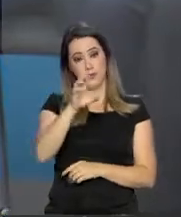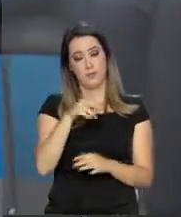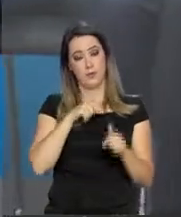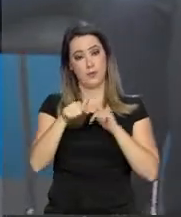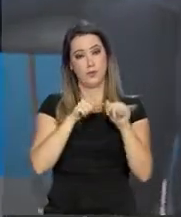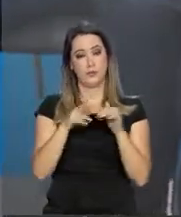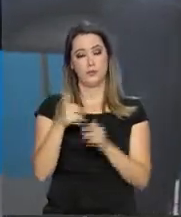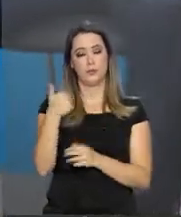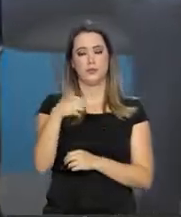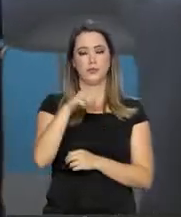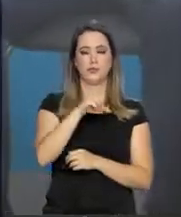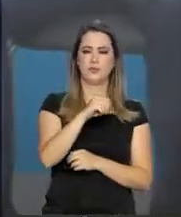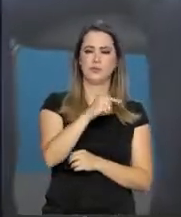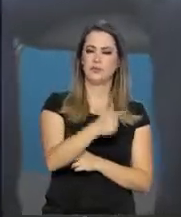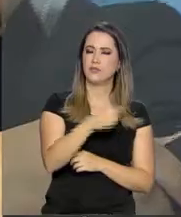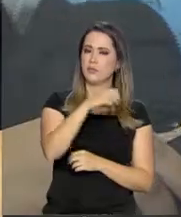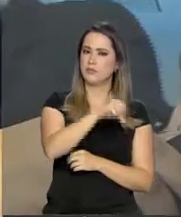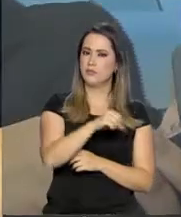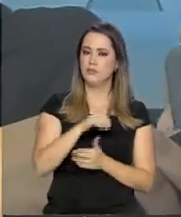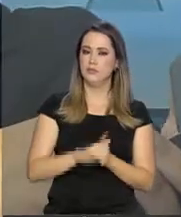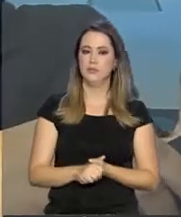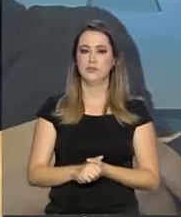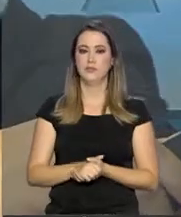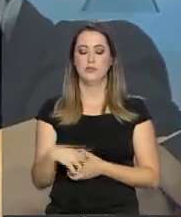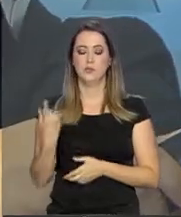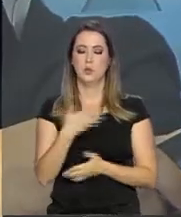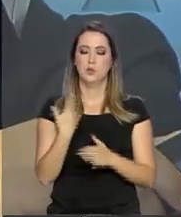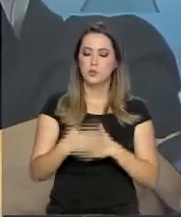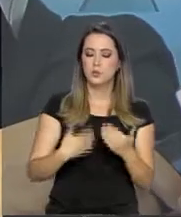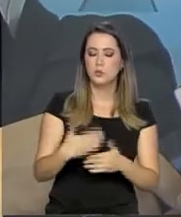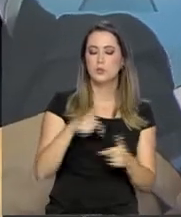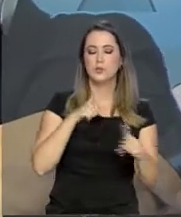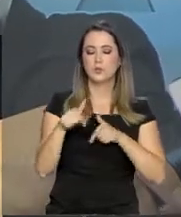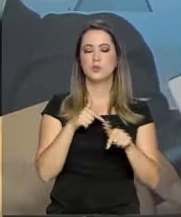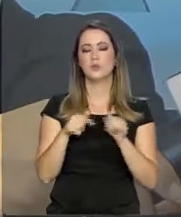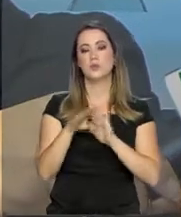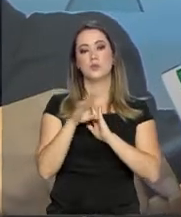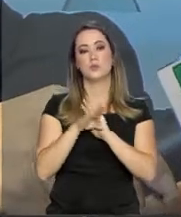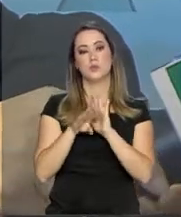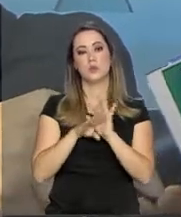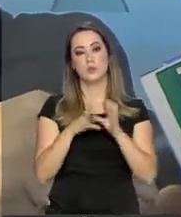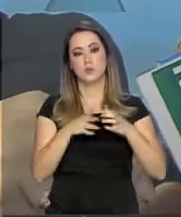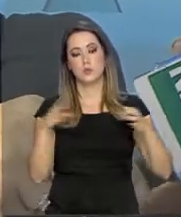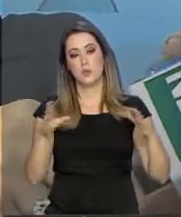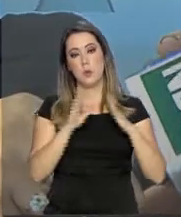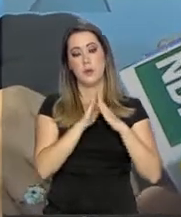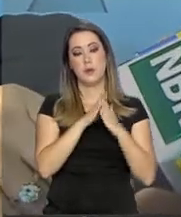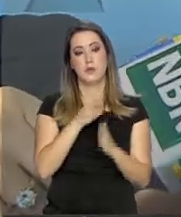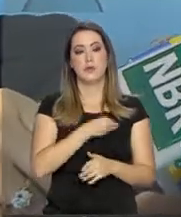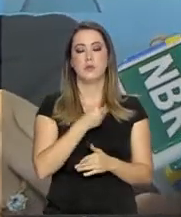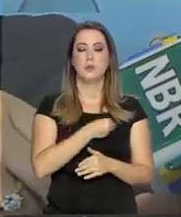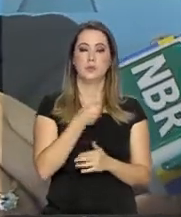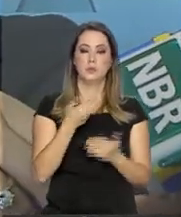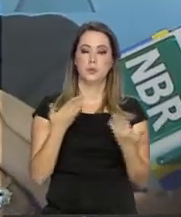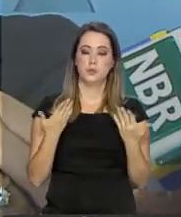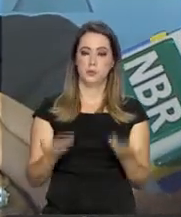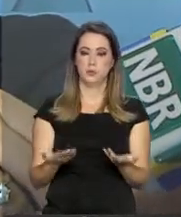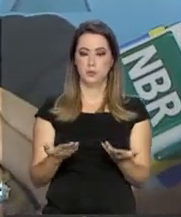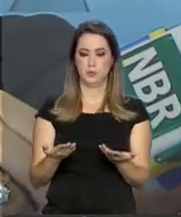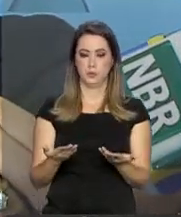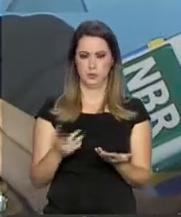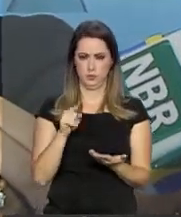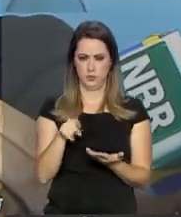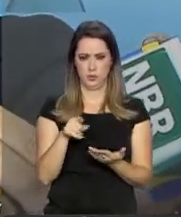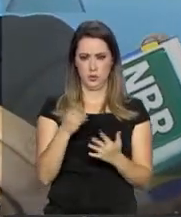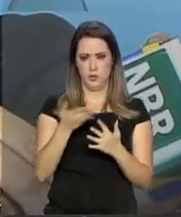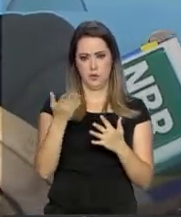desde 1979 vão continuar nos grandes programas como minha casa minha vida como é o